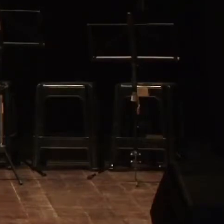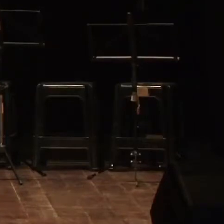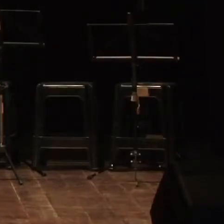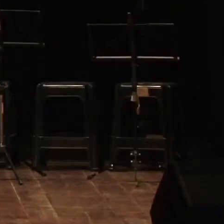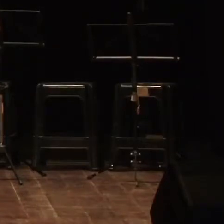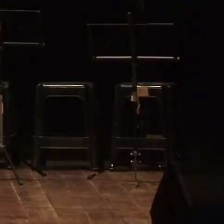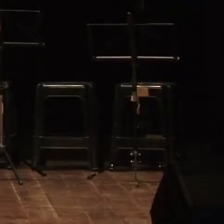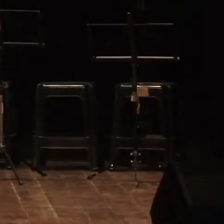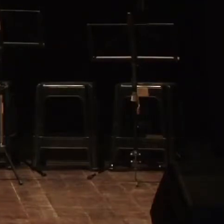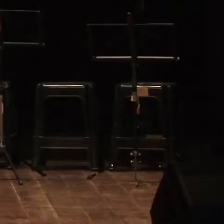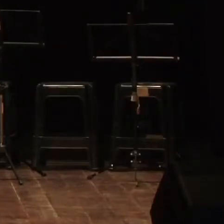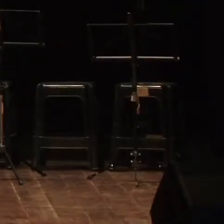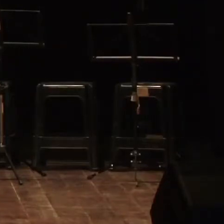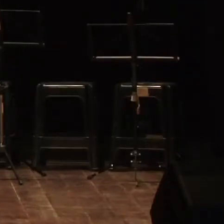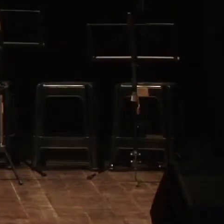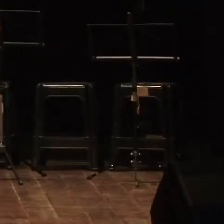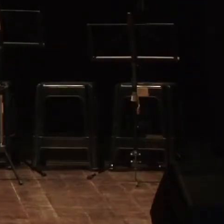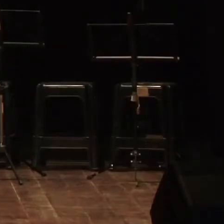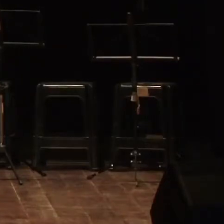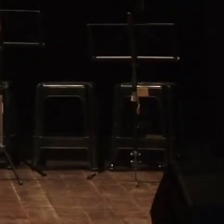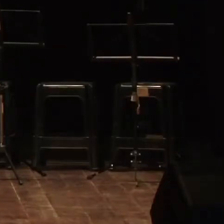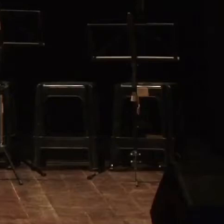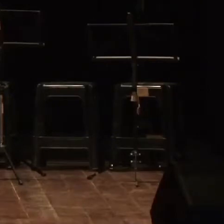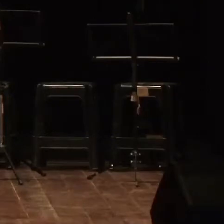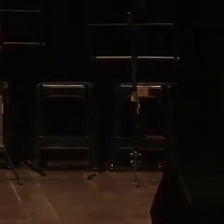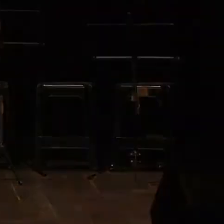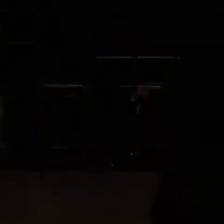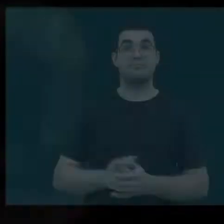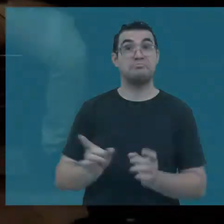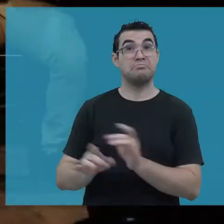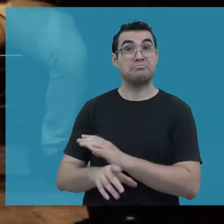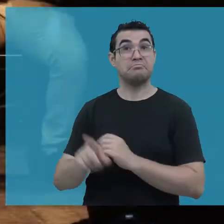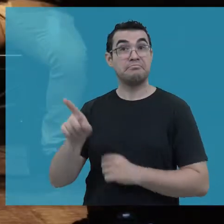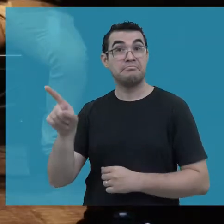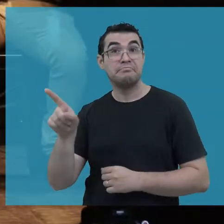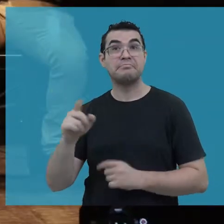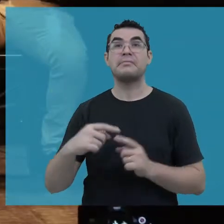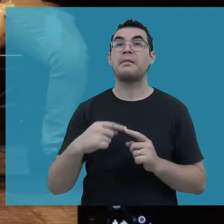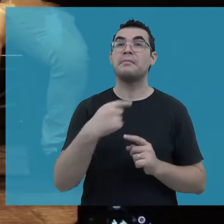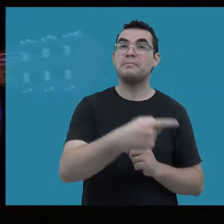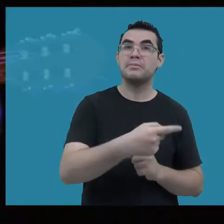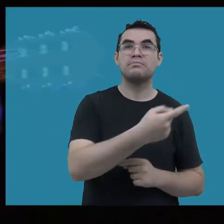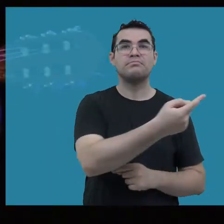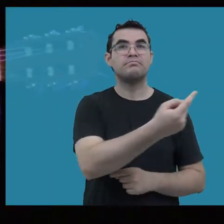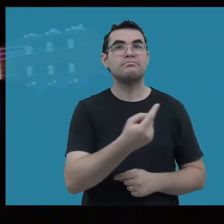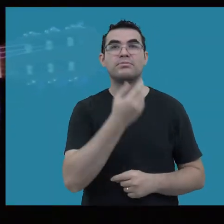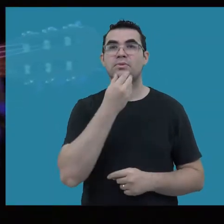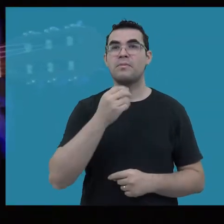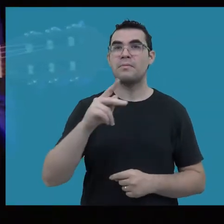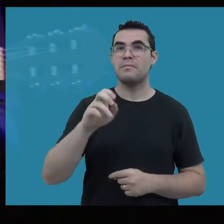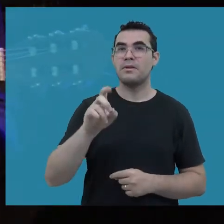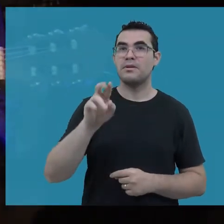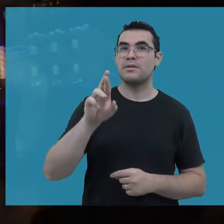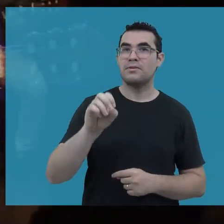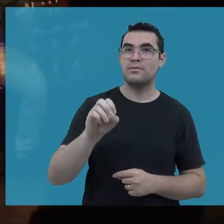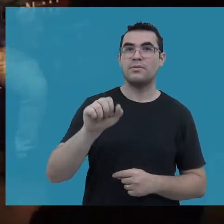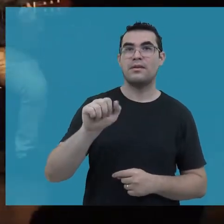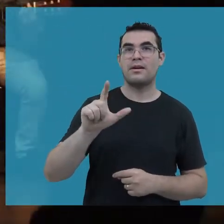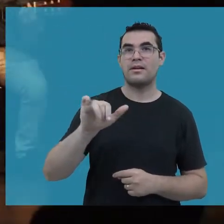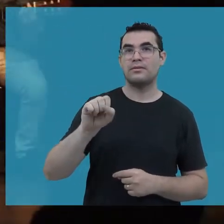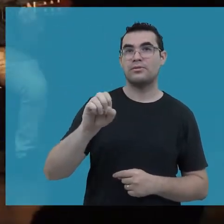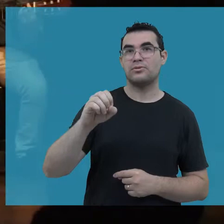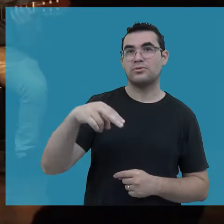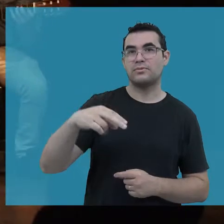escrever uma carta definitiva que não dê alternativa para quem lê. Depois, acompanhado de Pedro Alisson ao violão.